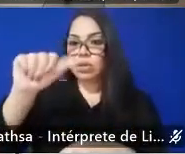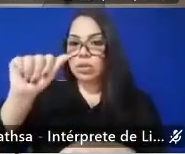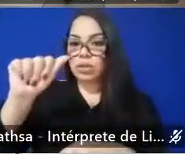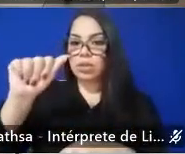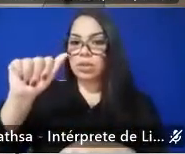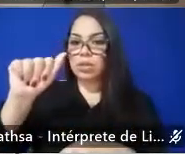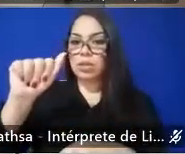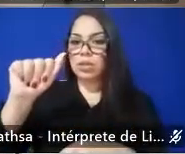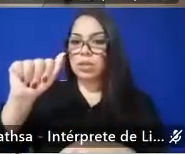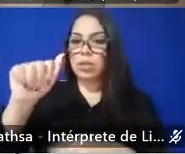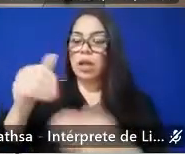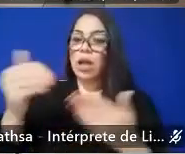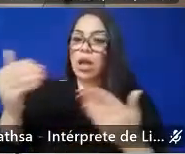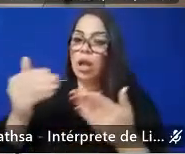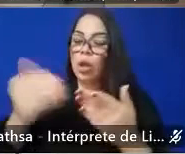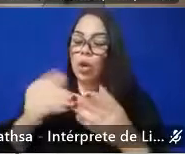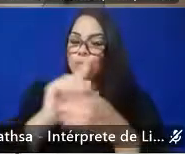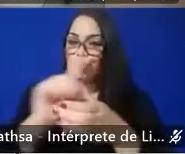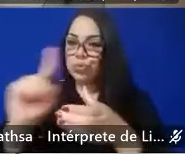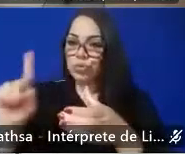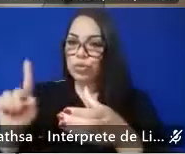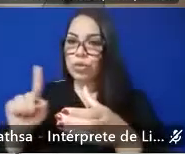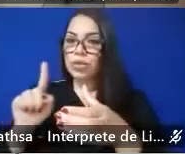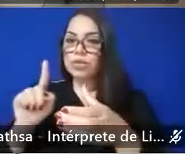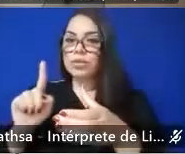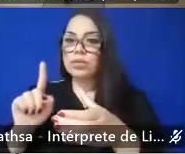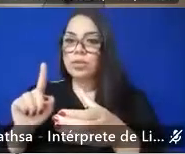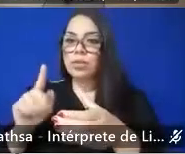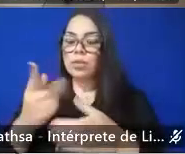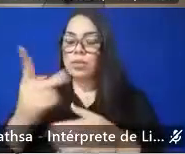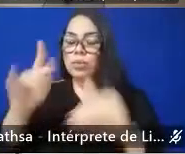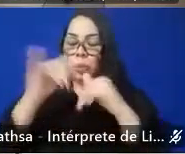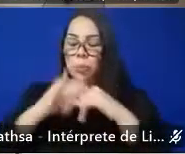deixa o cargo para o seu pronunciamento